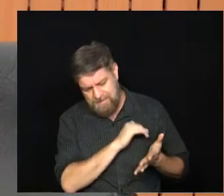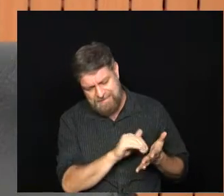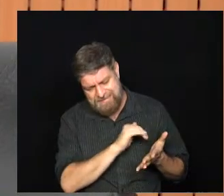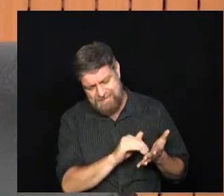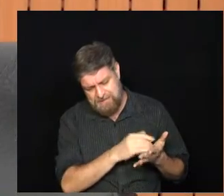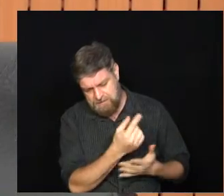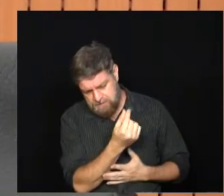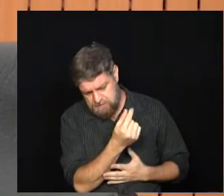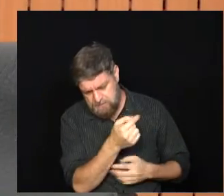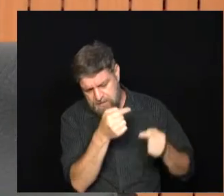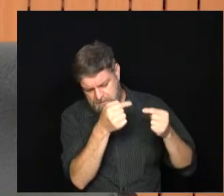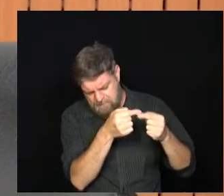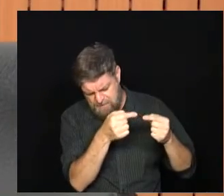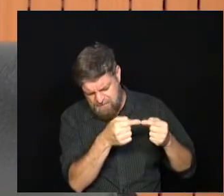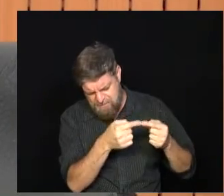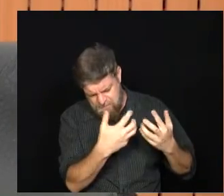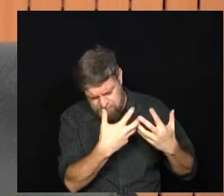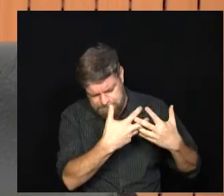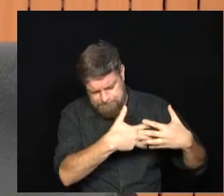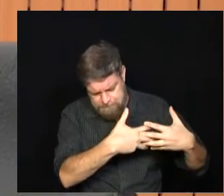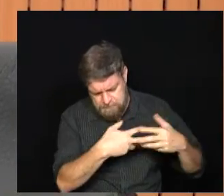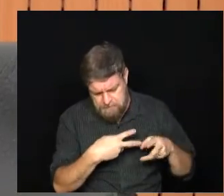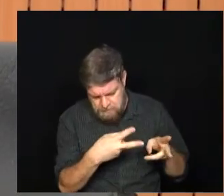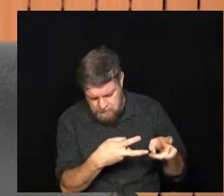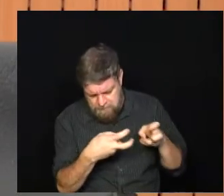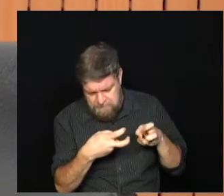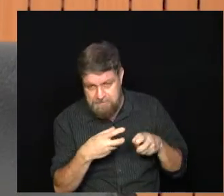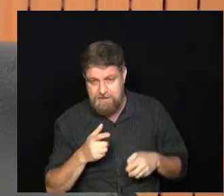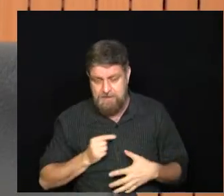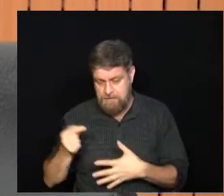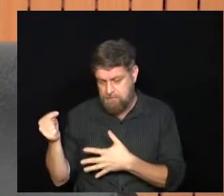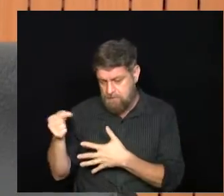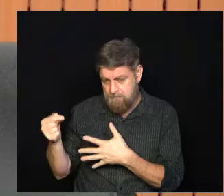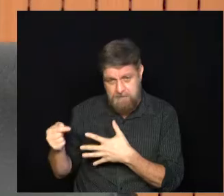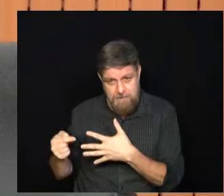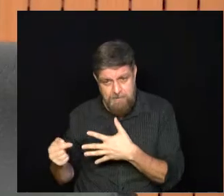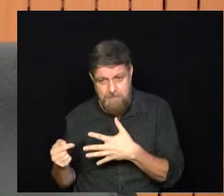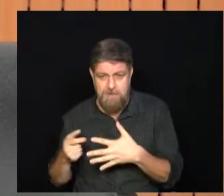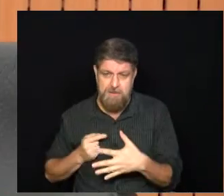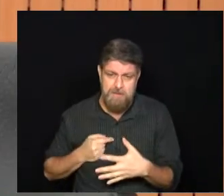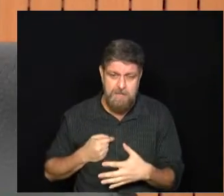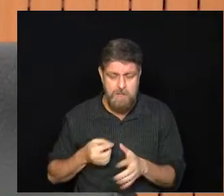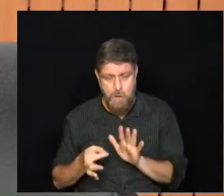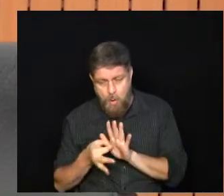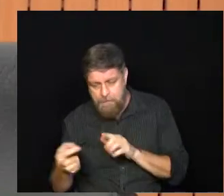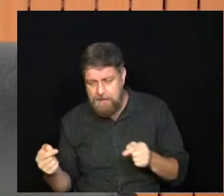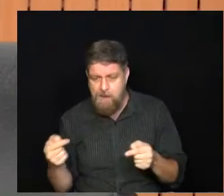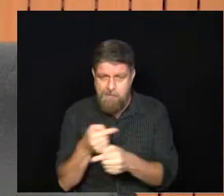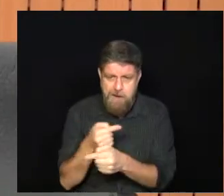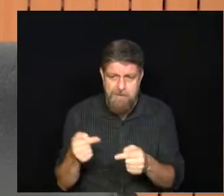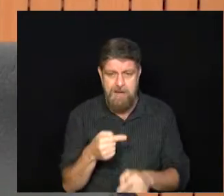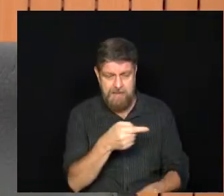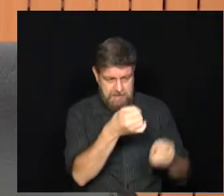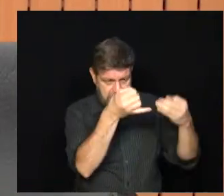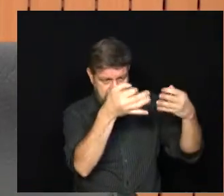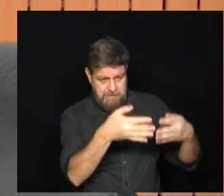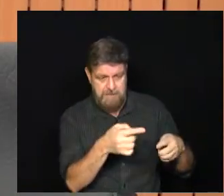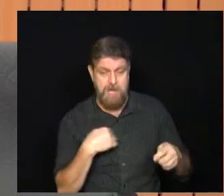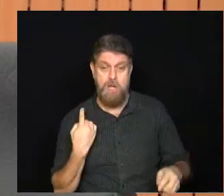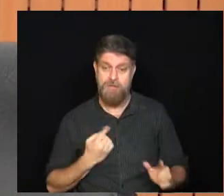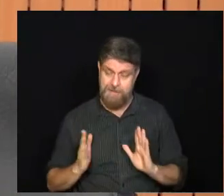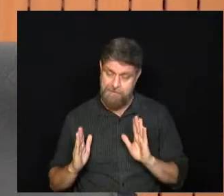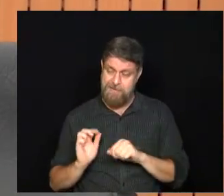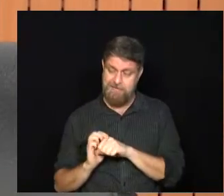tudo dentro das conformidades, porque a gente está percebendo aqui algumas pontualidades de algumas divergências que é justificável, devido ao momento que estão